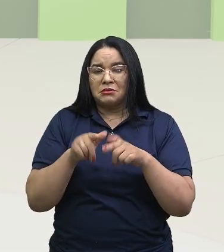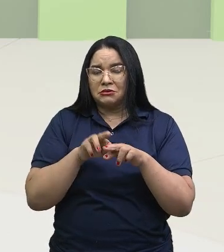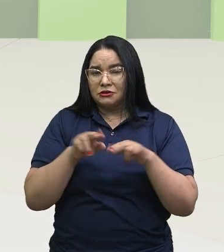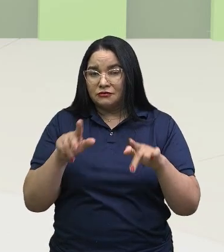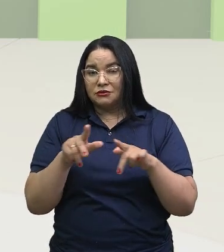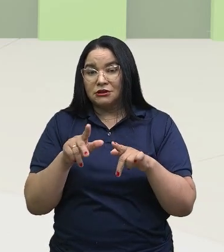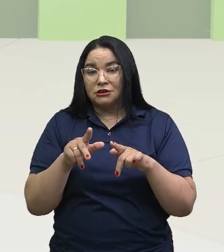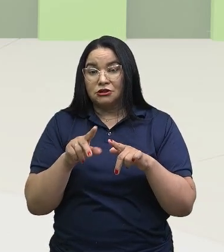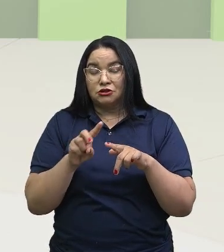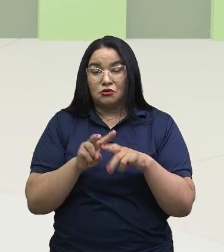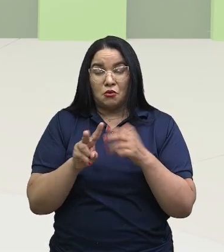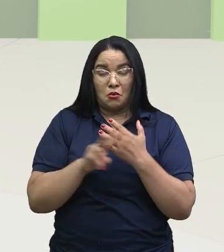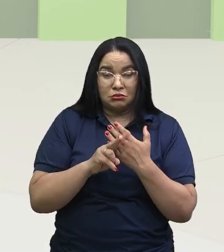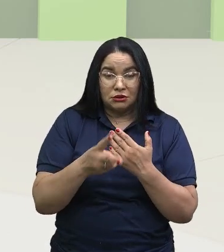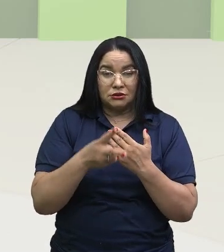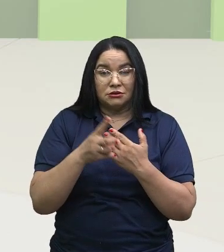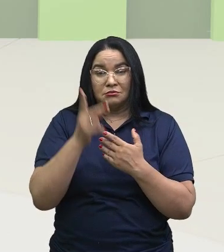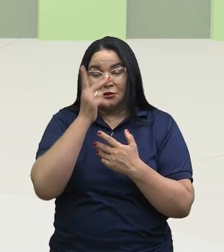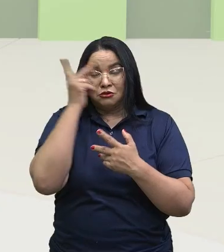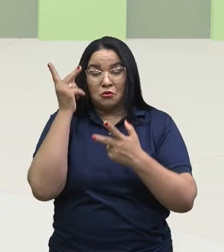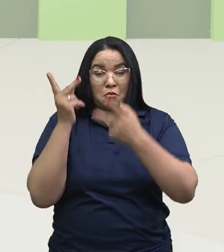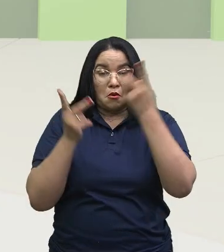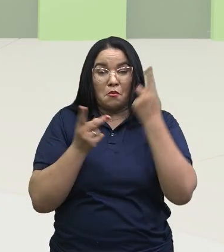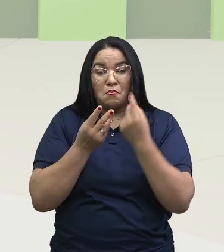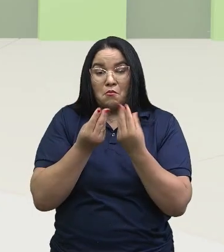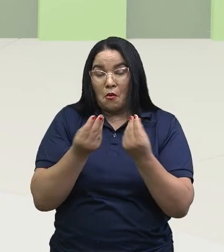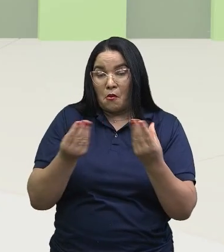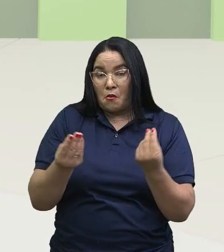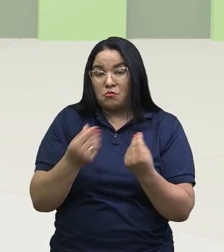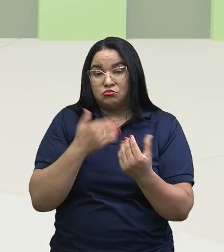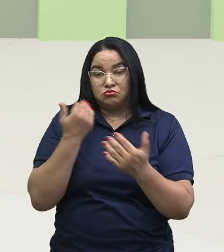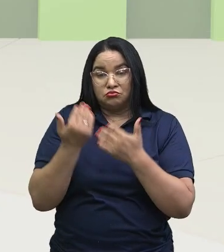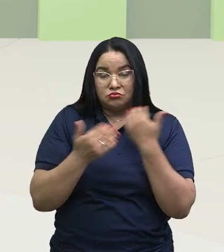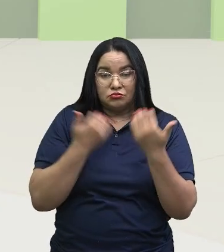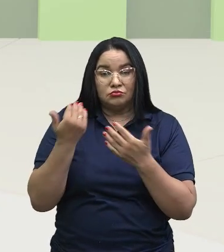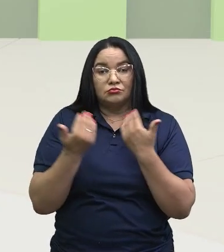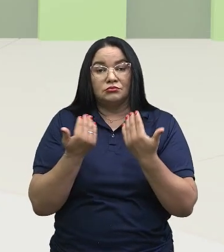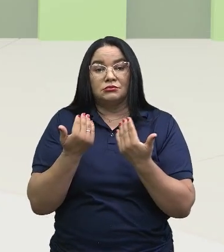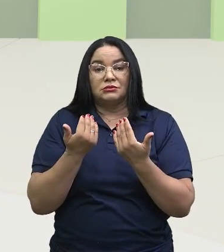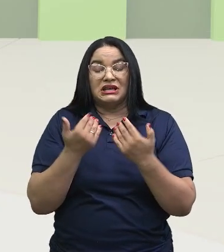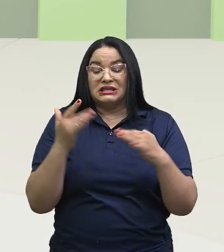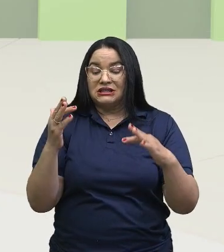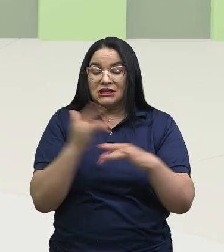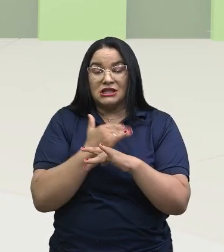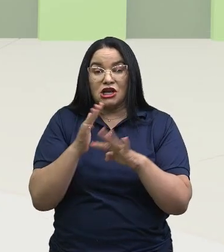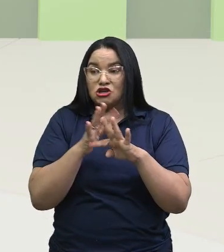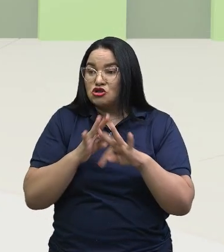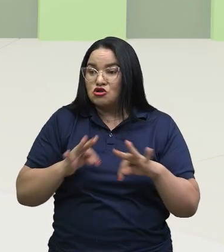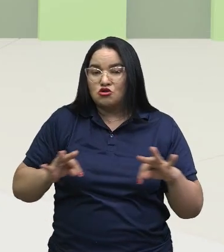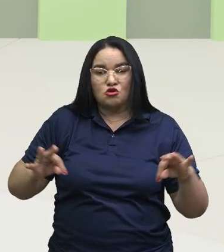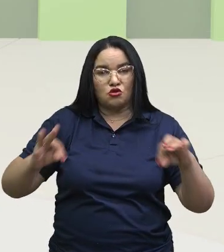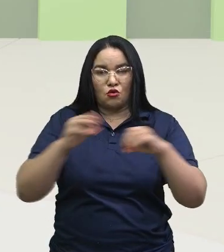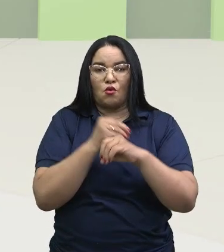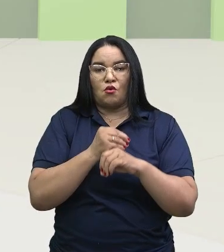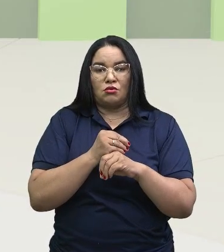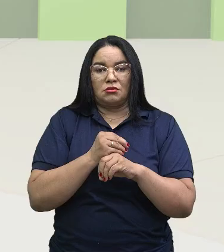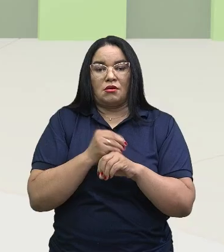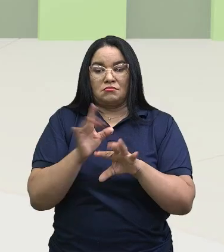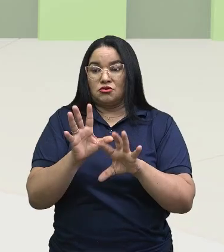muitas pessoas morreram, a cidade toda ali foi comprometida